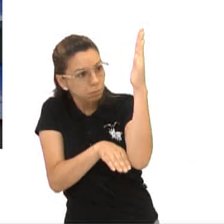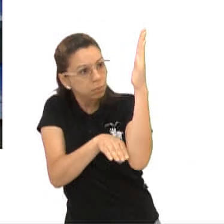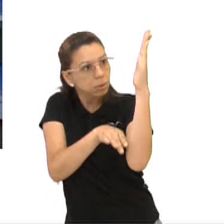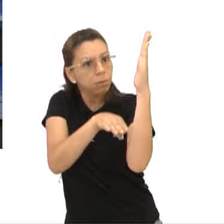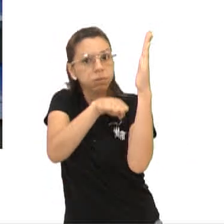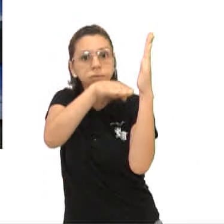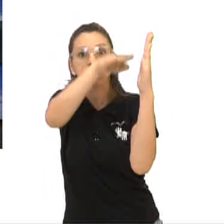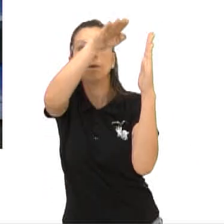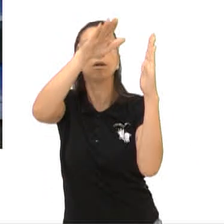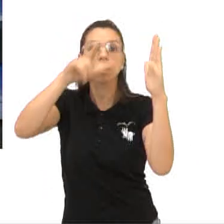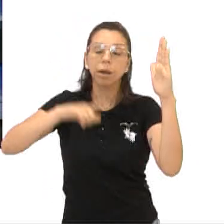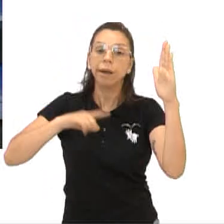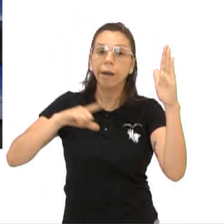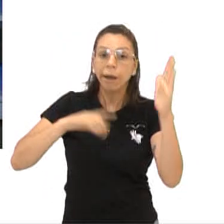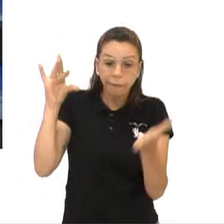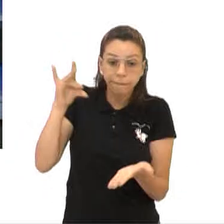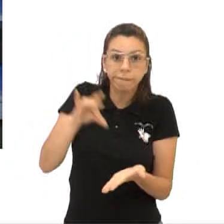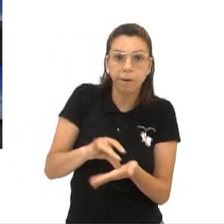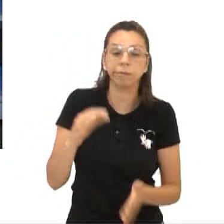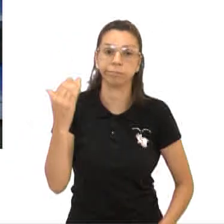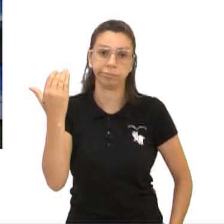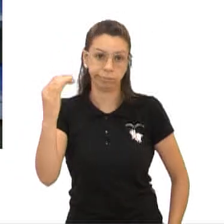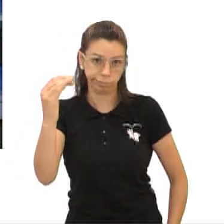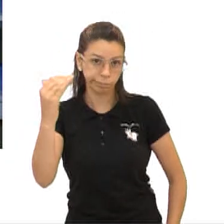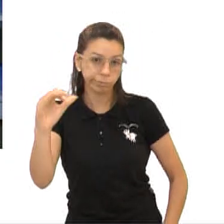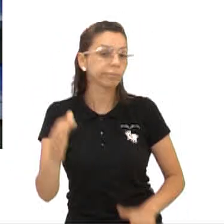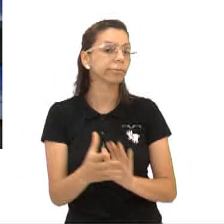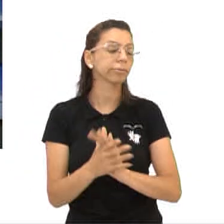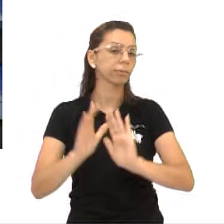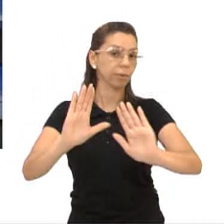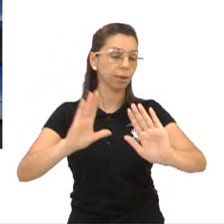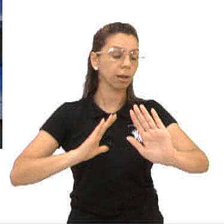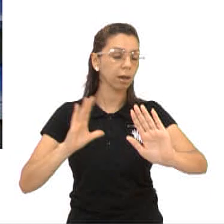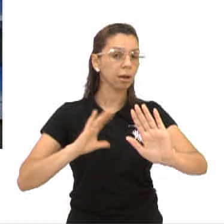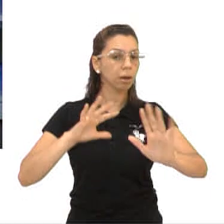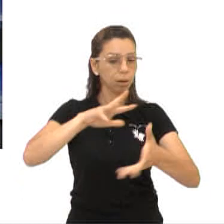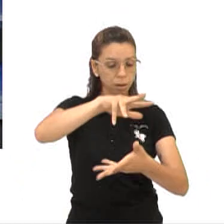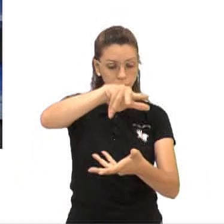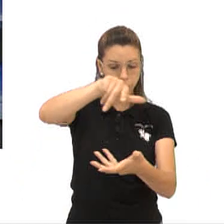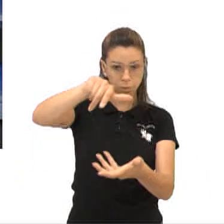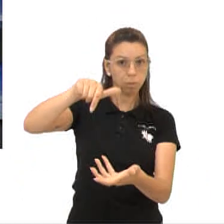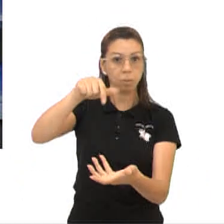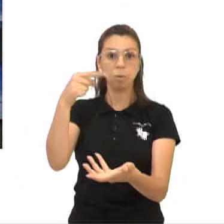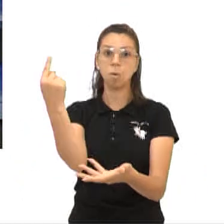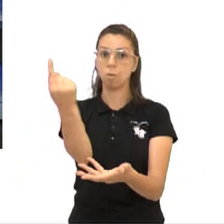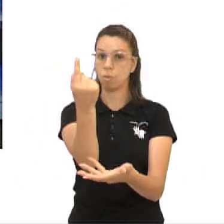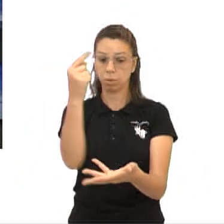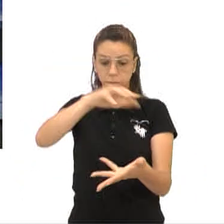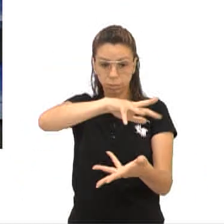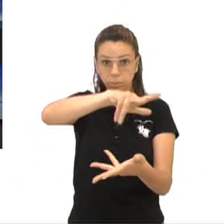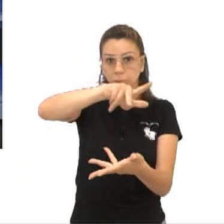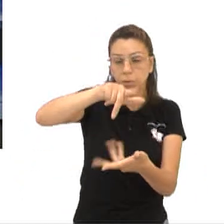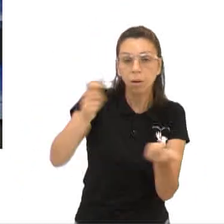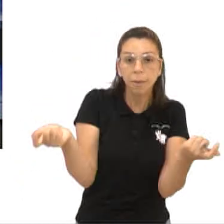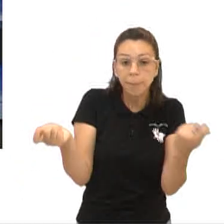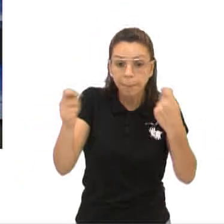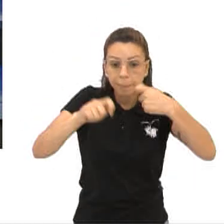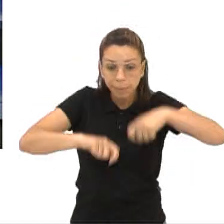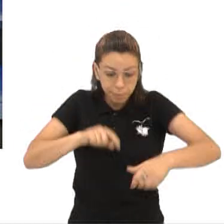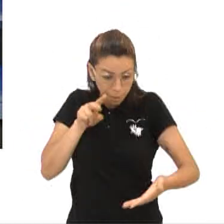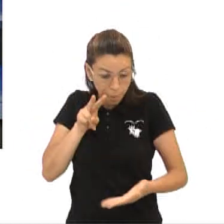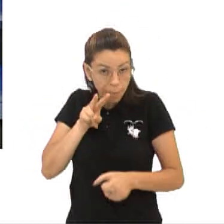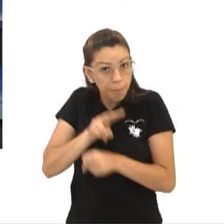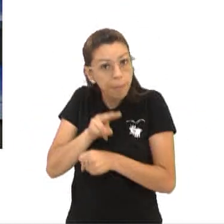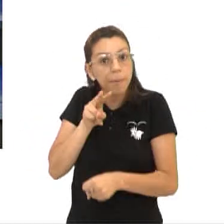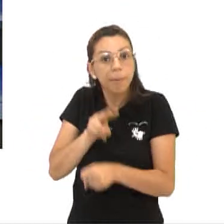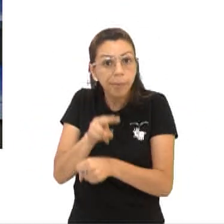científico. E quando nós pensamos que existe apenas um mundo, nós vivemos em um único mundo. É preciso cuidado com esse